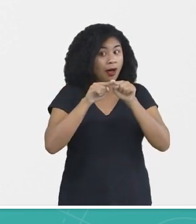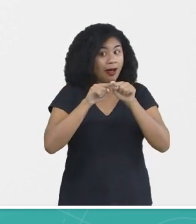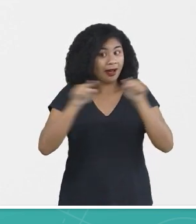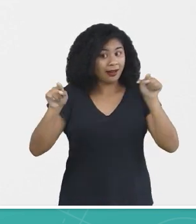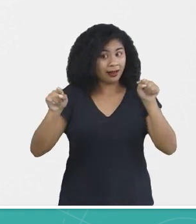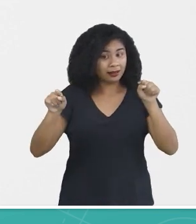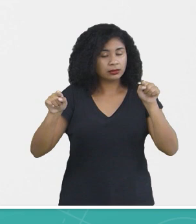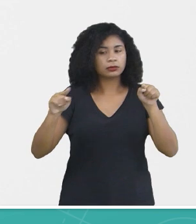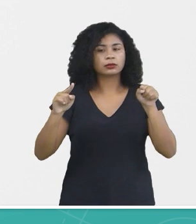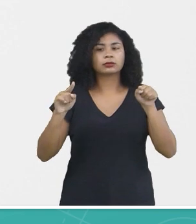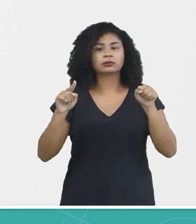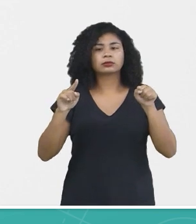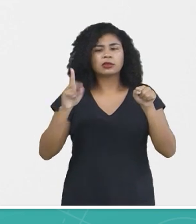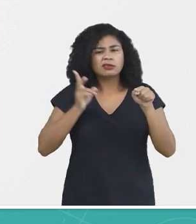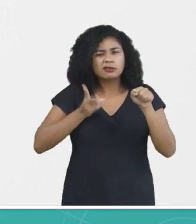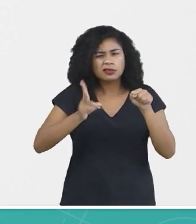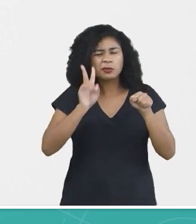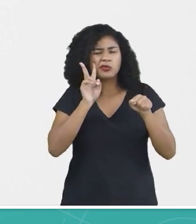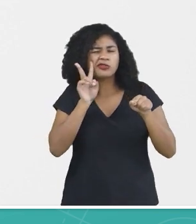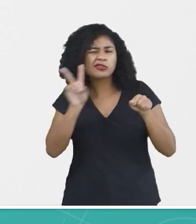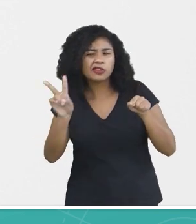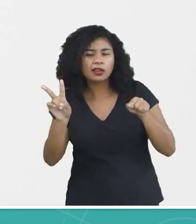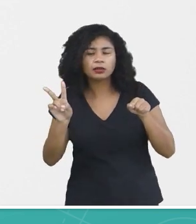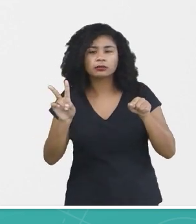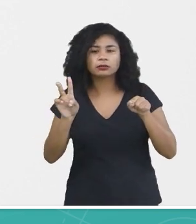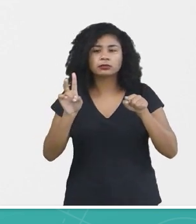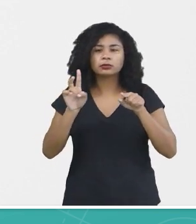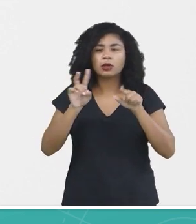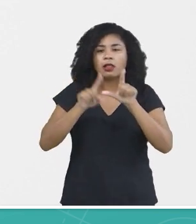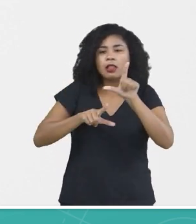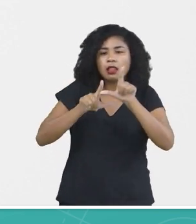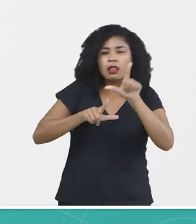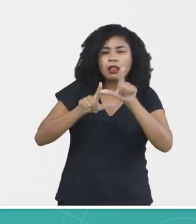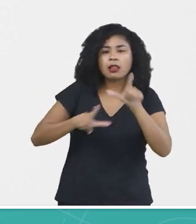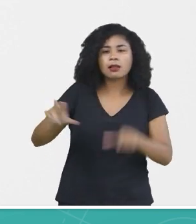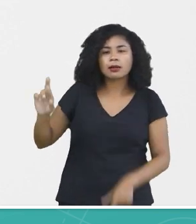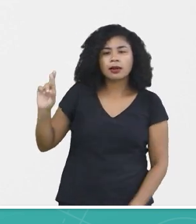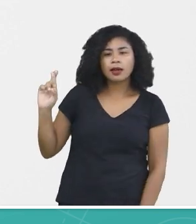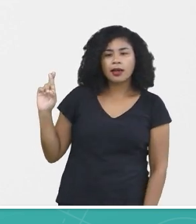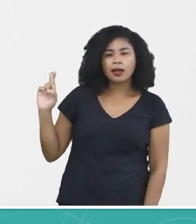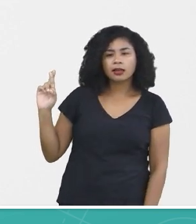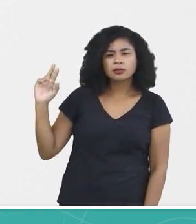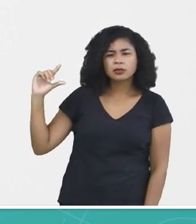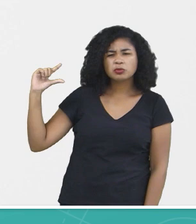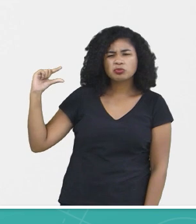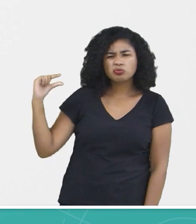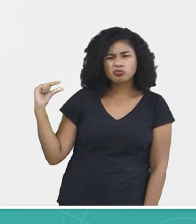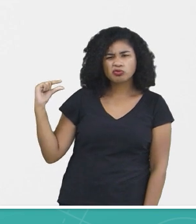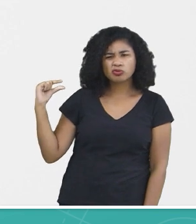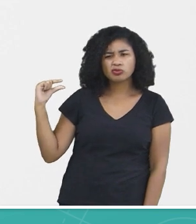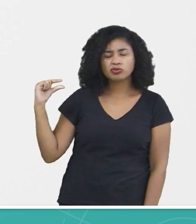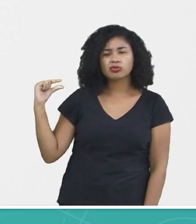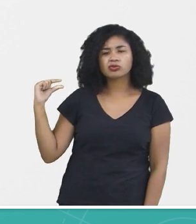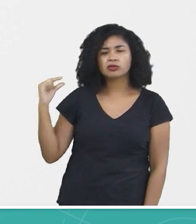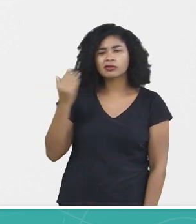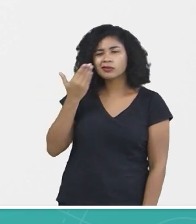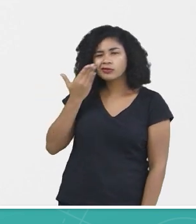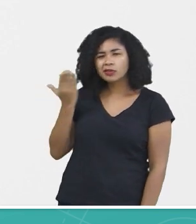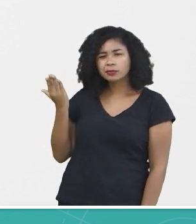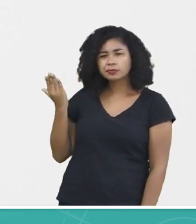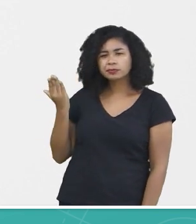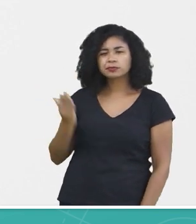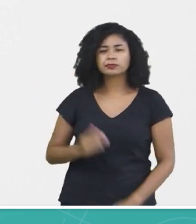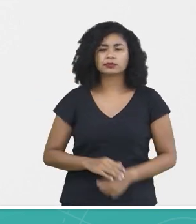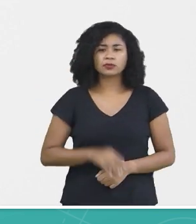agora com uma outra cor, uma pretinha, tá? E vou fazer uma outra reta. Isso você pode fazer no seu caderno,